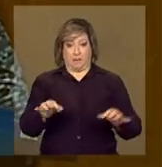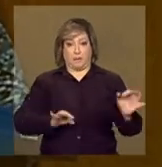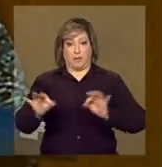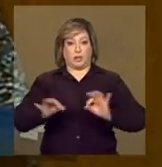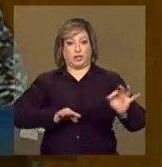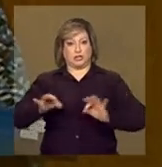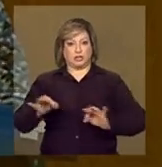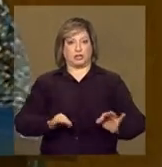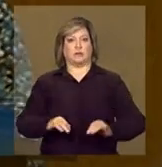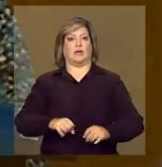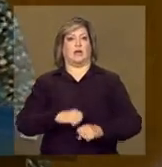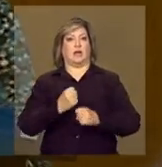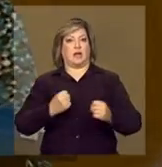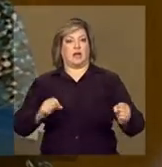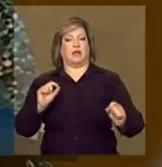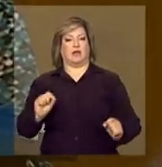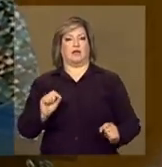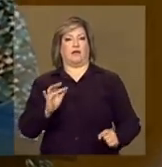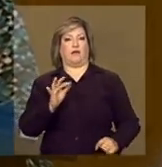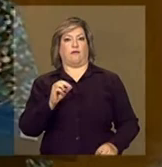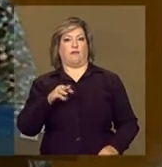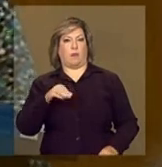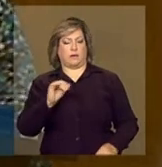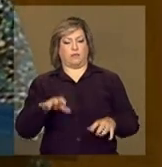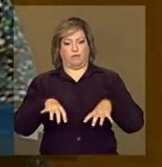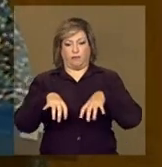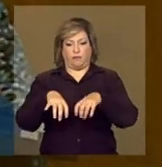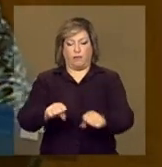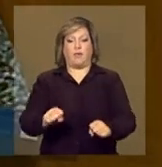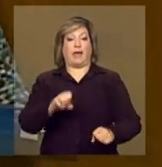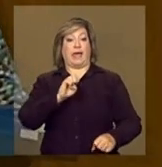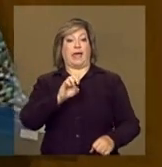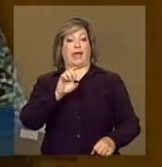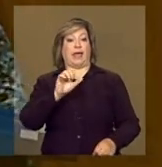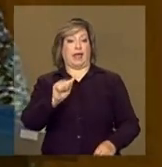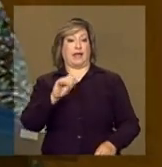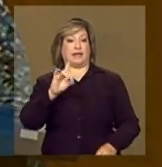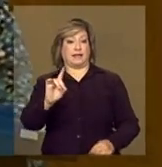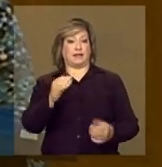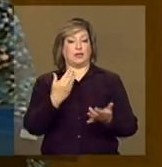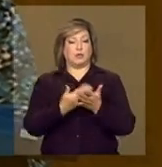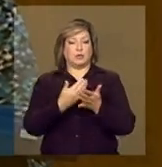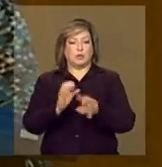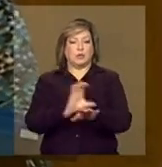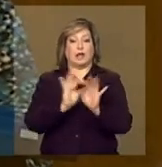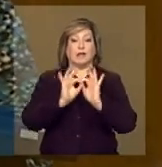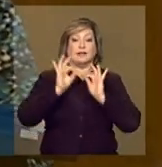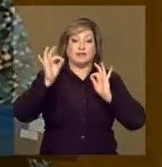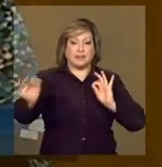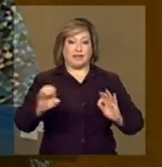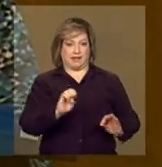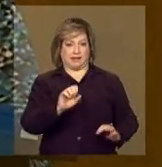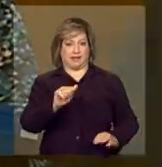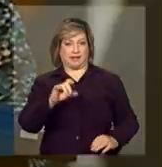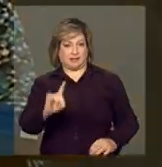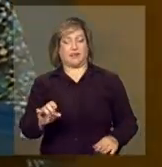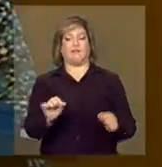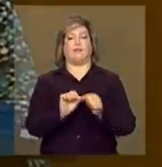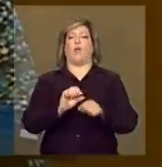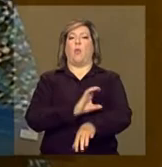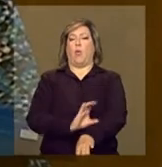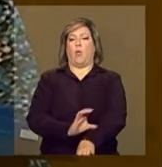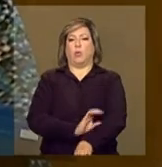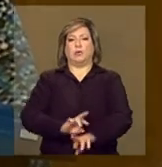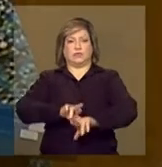projeto grande de formação, de concurso à distância, alguns de vocês participaram, de mobilização, fizemos